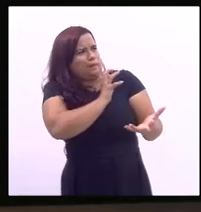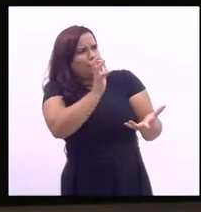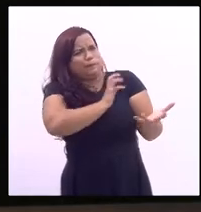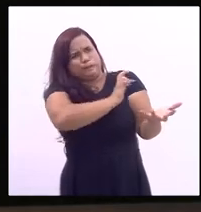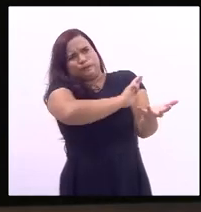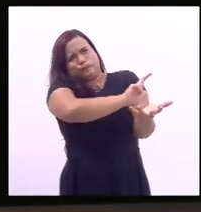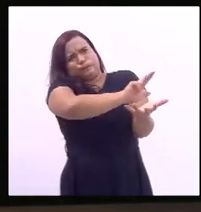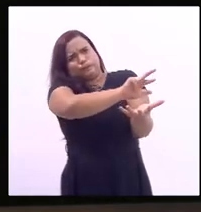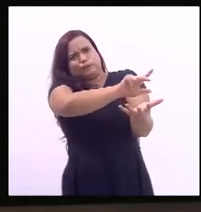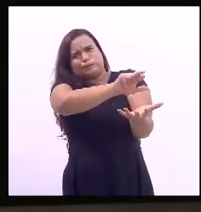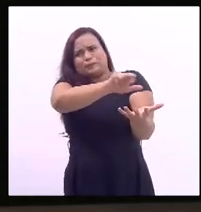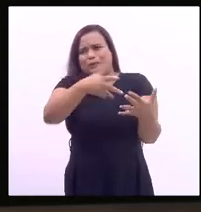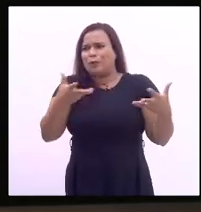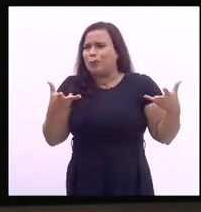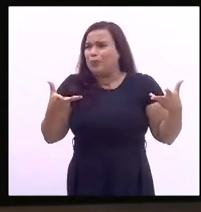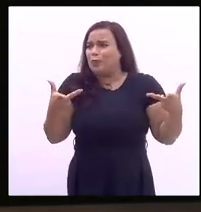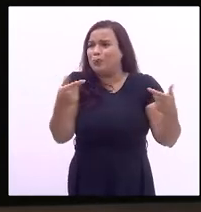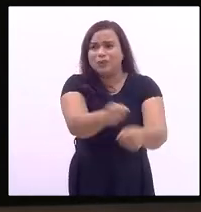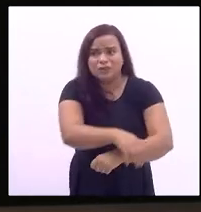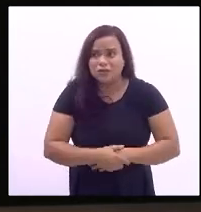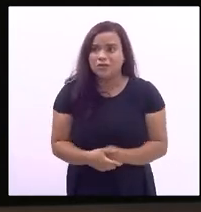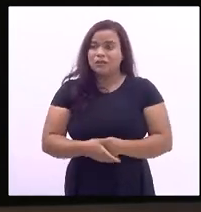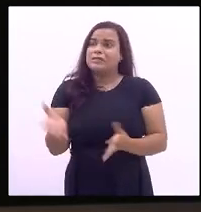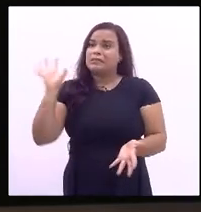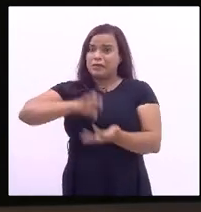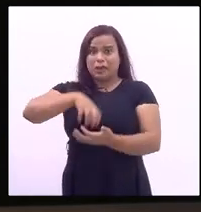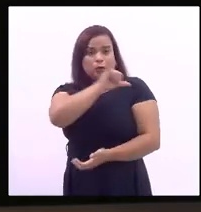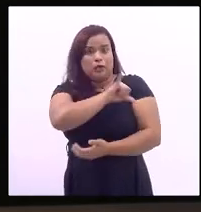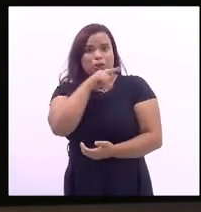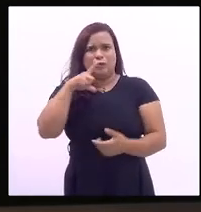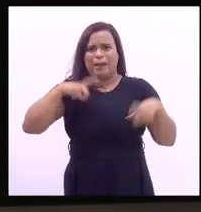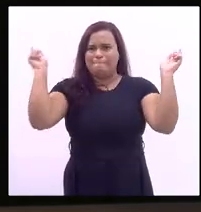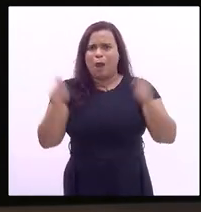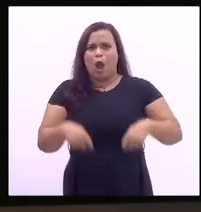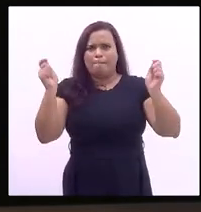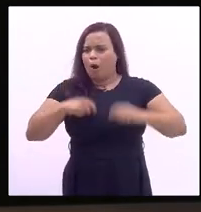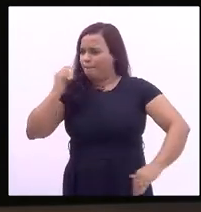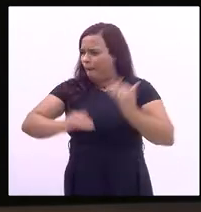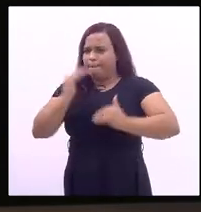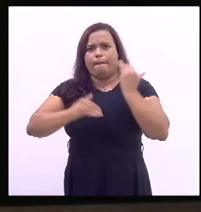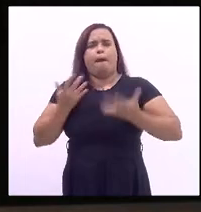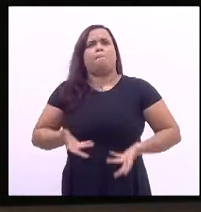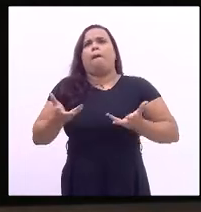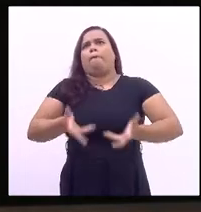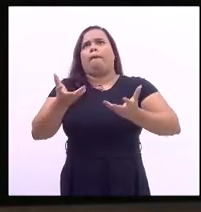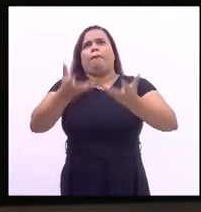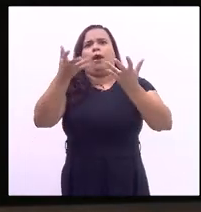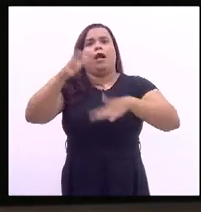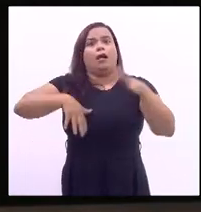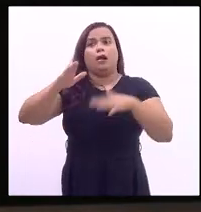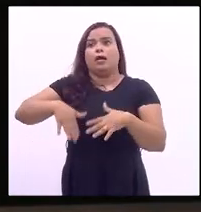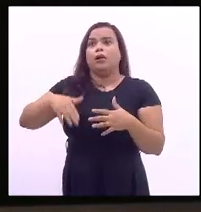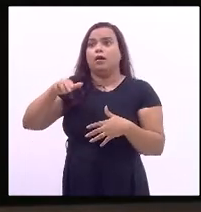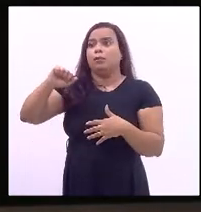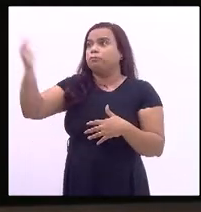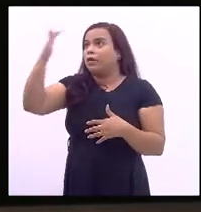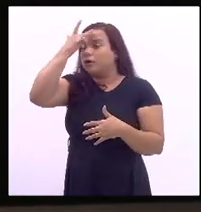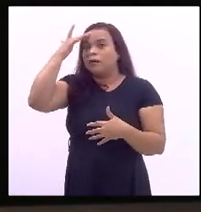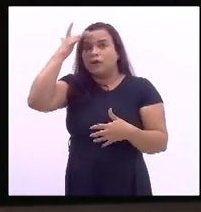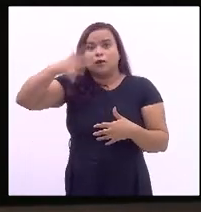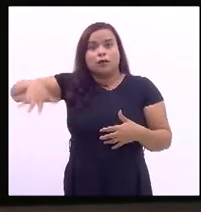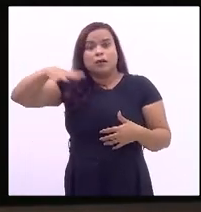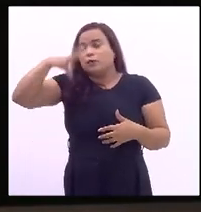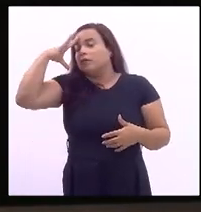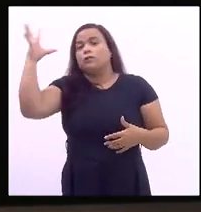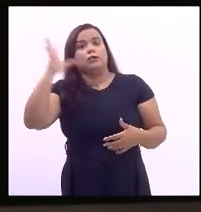fantástica o centro do Rio de Janeiro tem um potencial de desenvolvimento que às vezes as pessoas têm baixe não